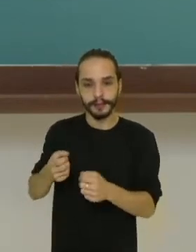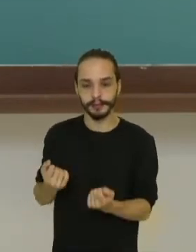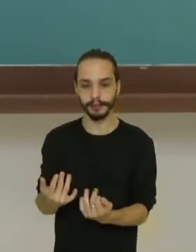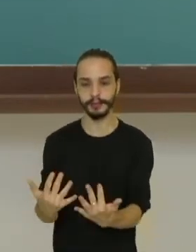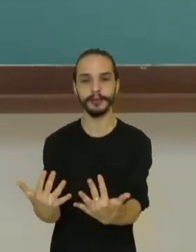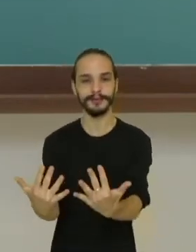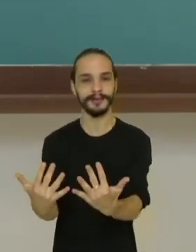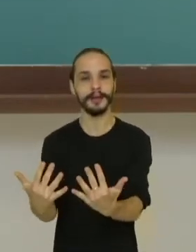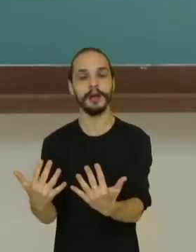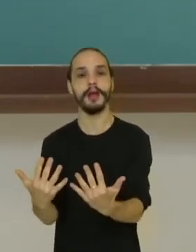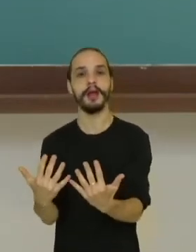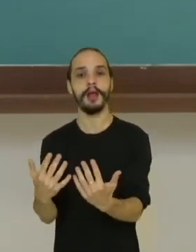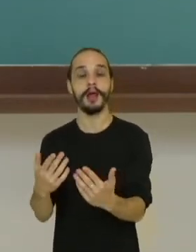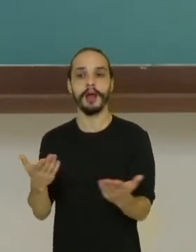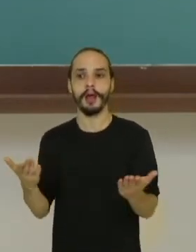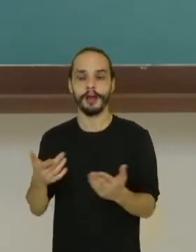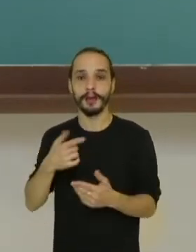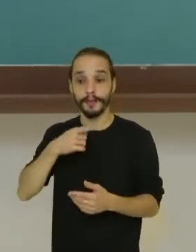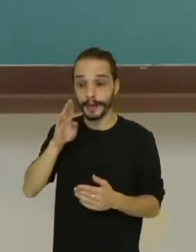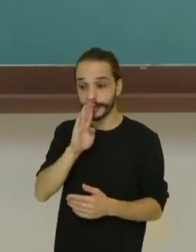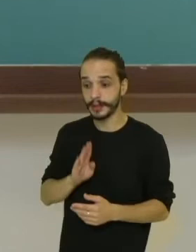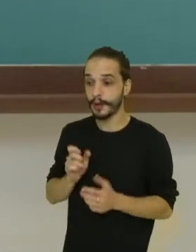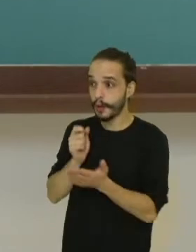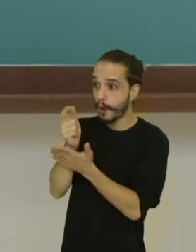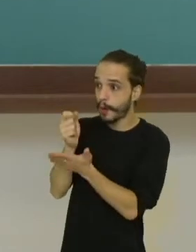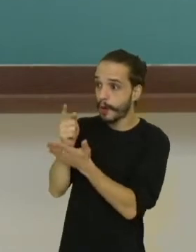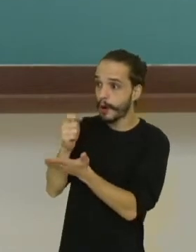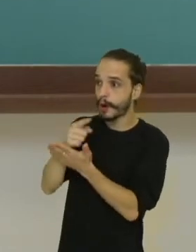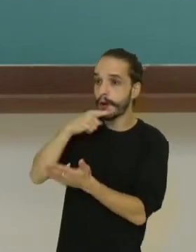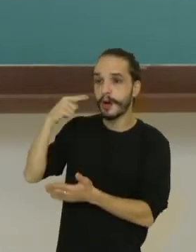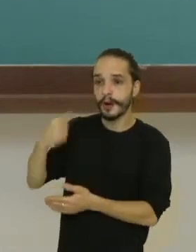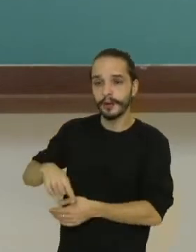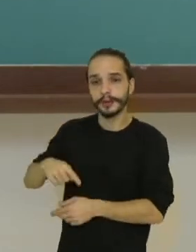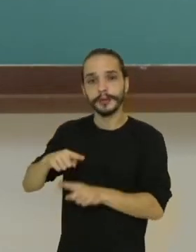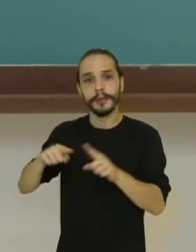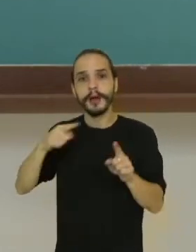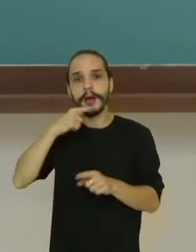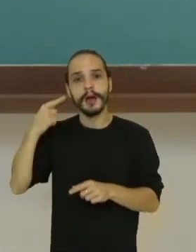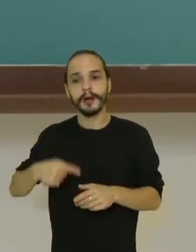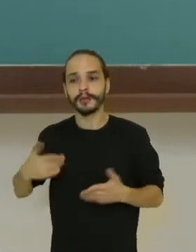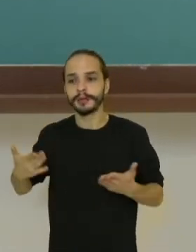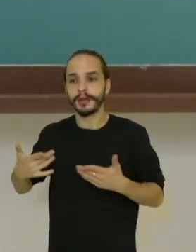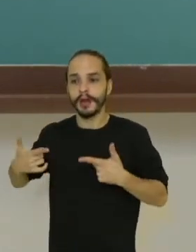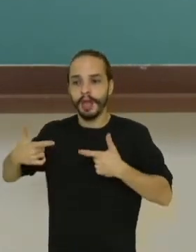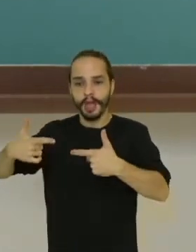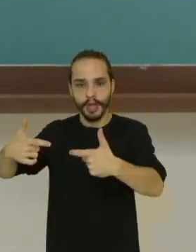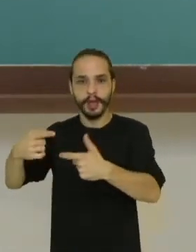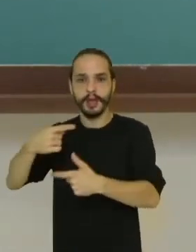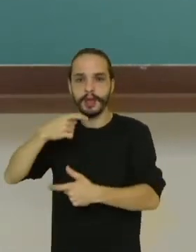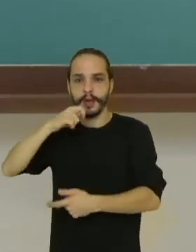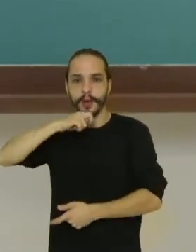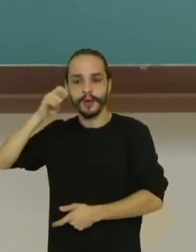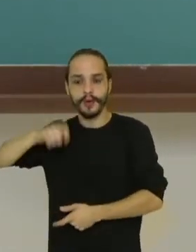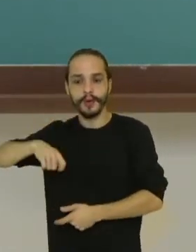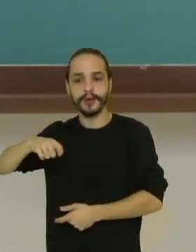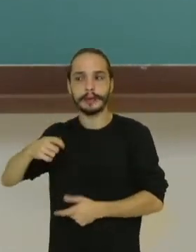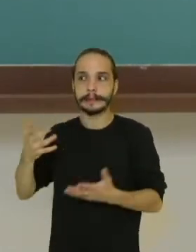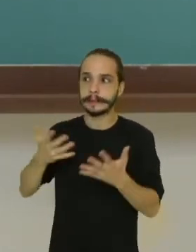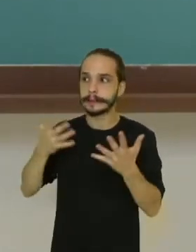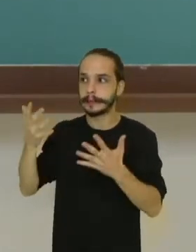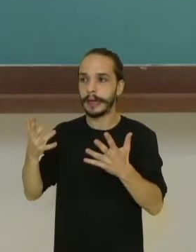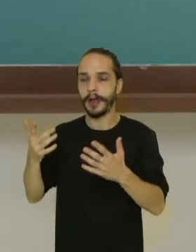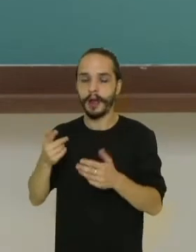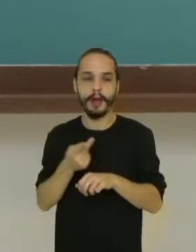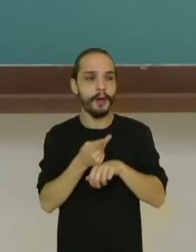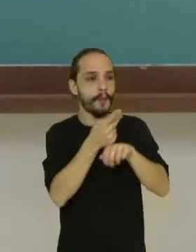Então, com a crise agora entre Rússia e Ucrânia, acaba então que o Brasil vai ter que começar a procurar outros mercados, como a do